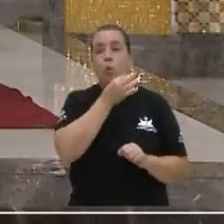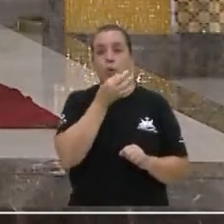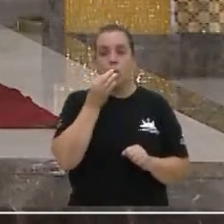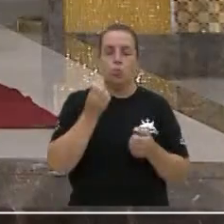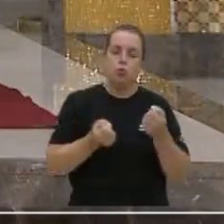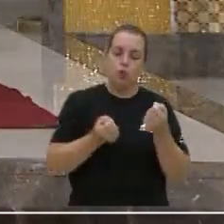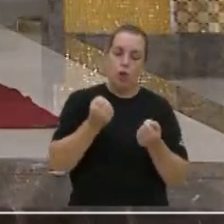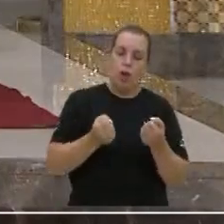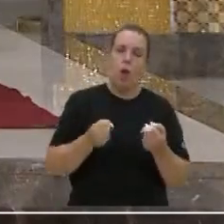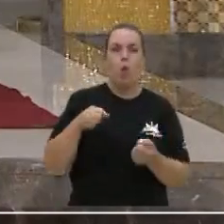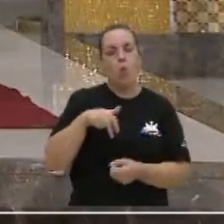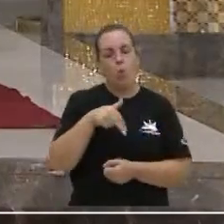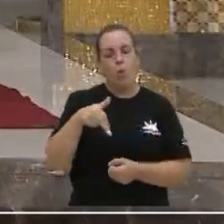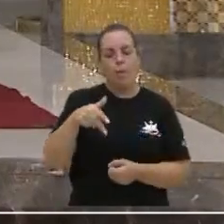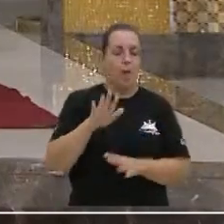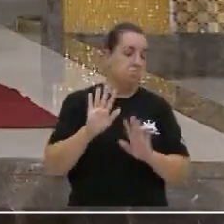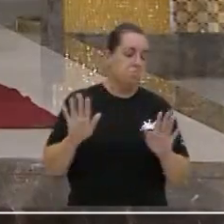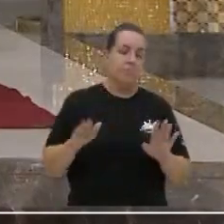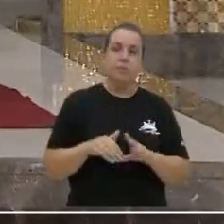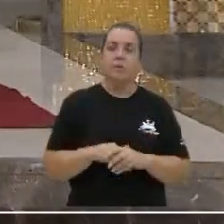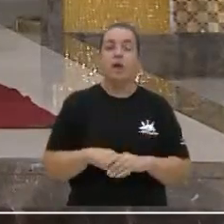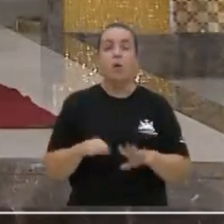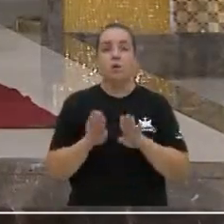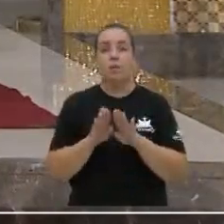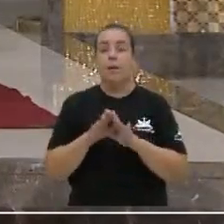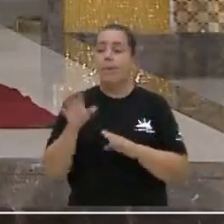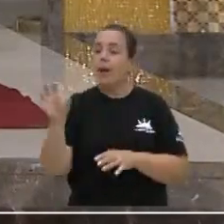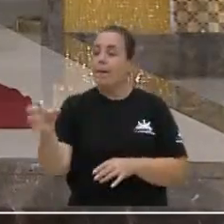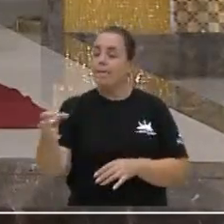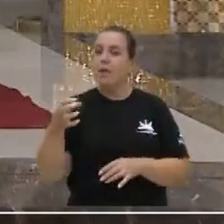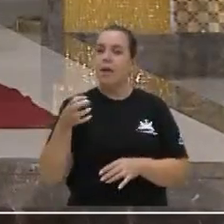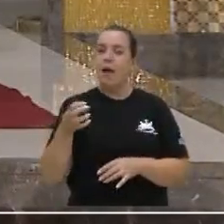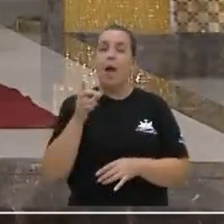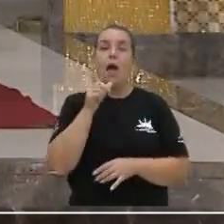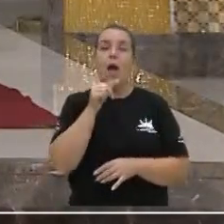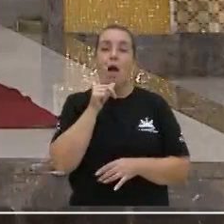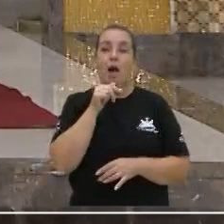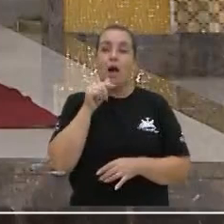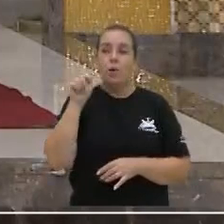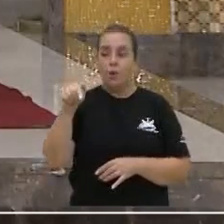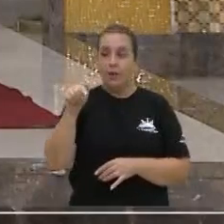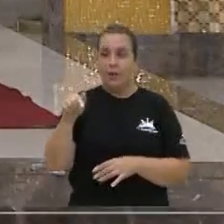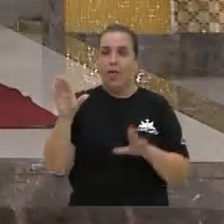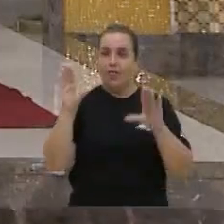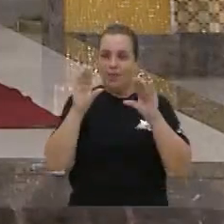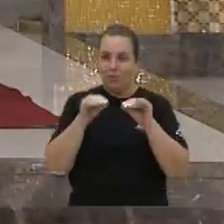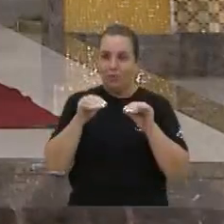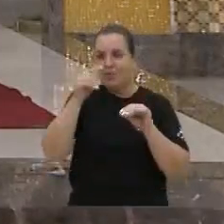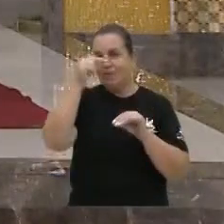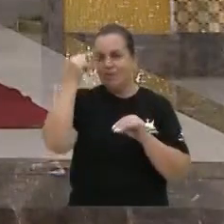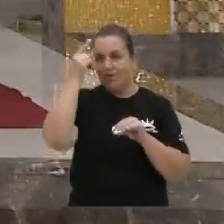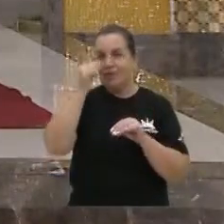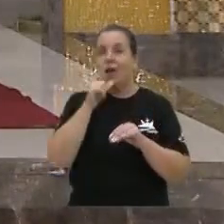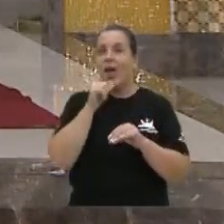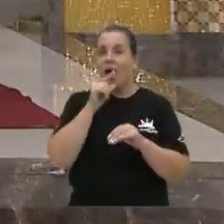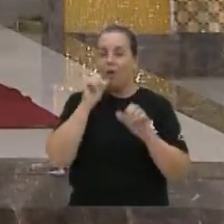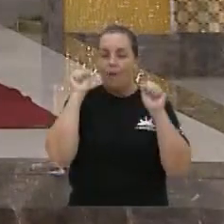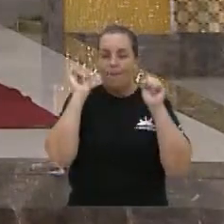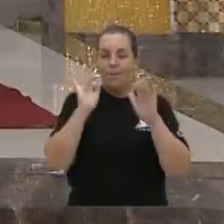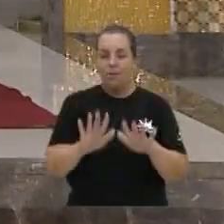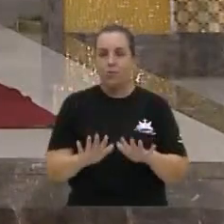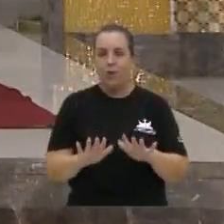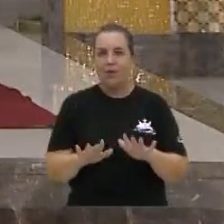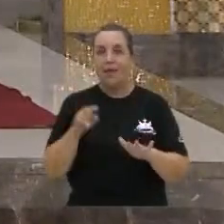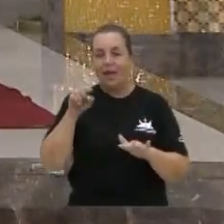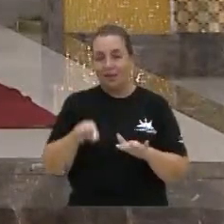carro ou a pé, ou para buscar um recipiente com água da noite santa, água benta, abençoada